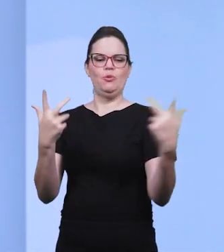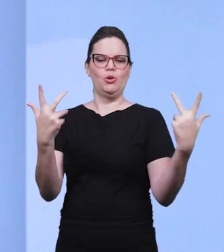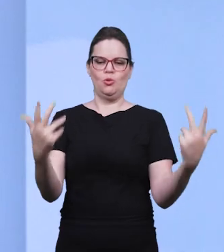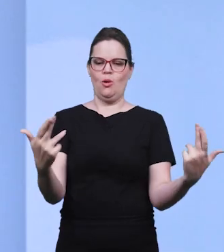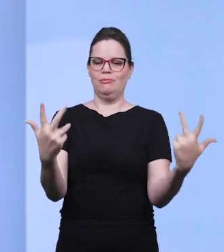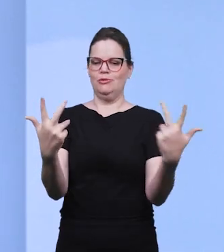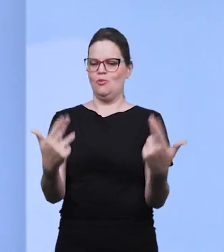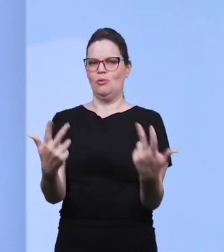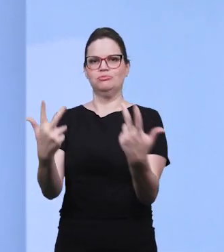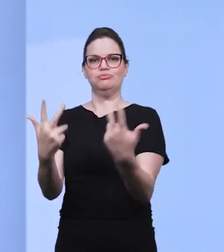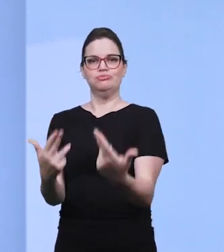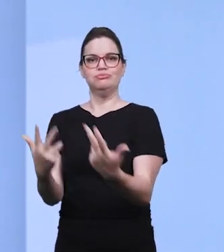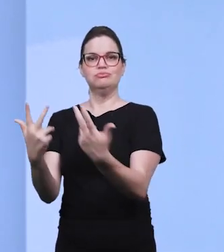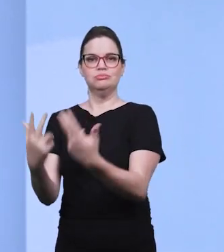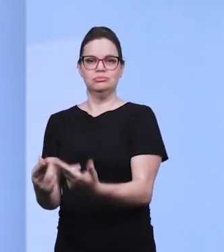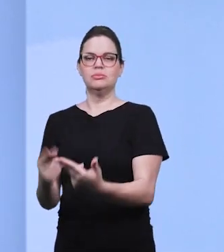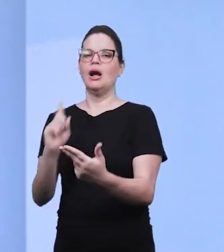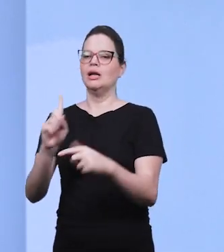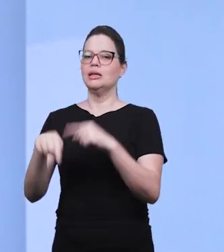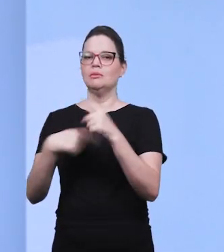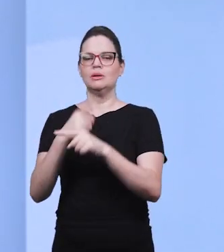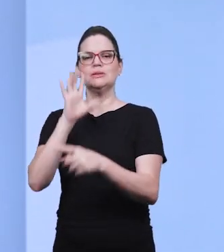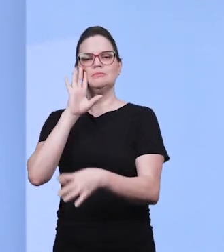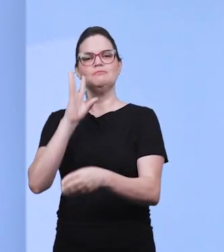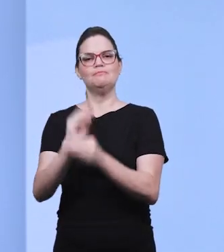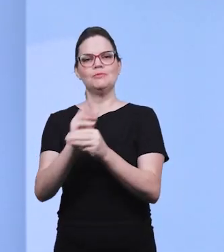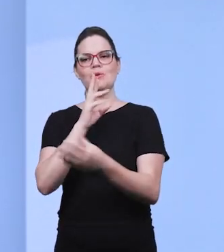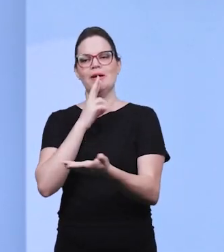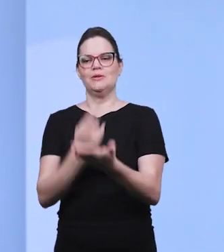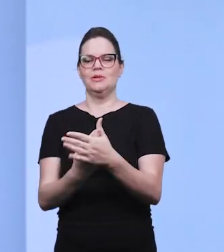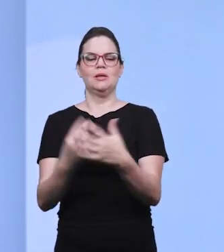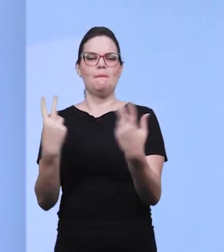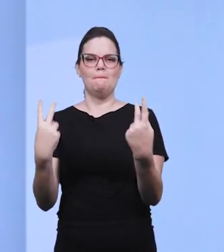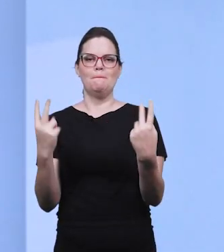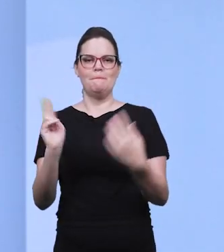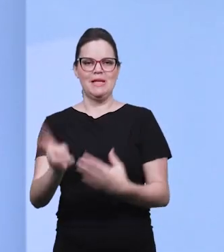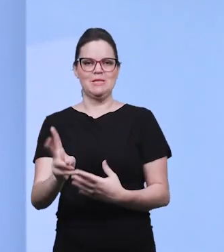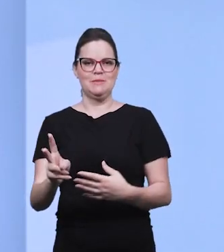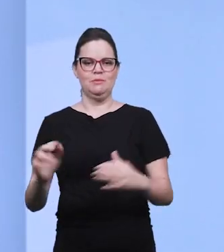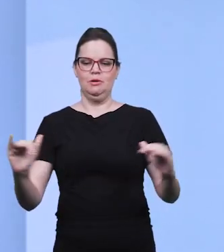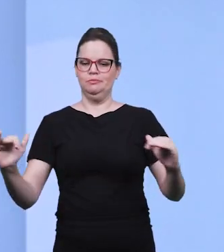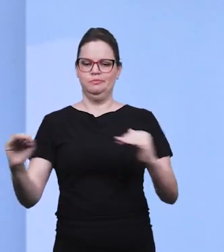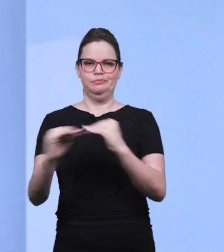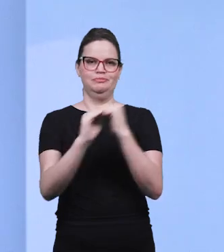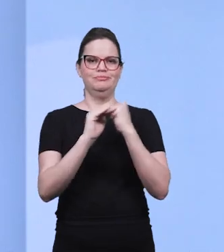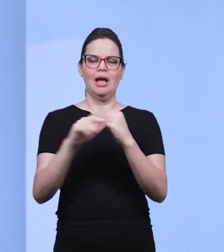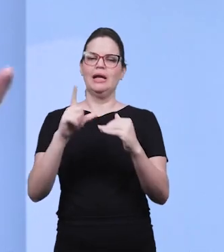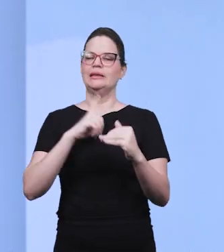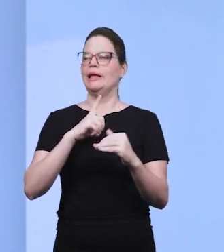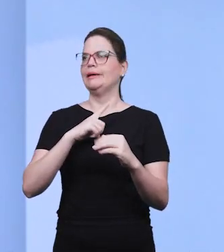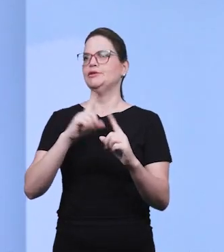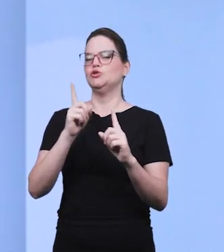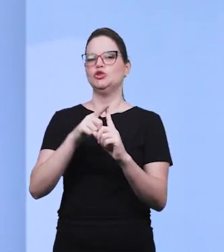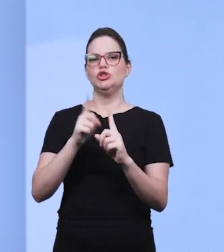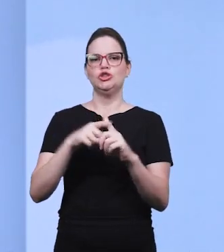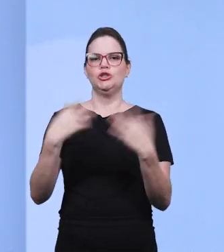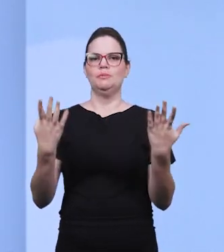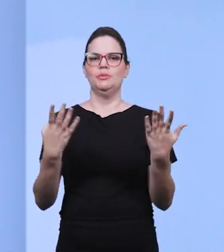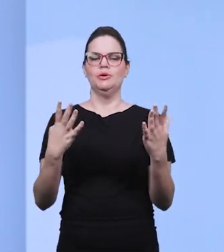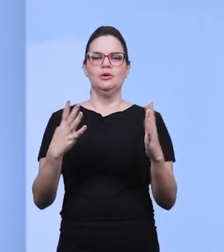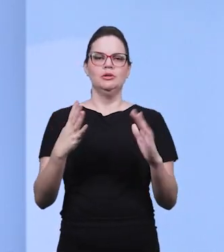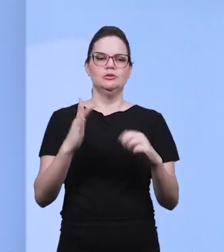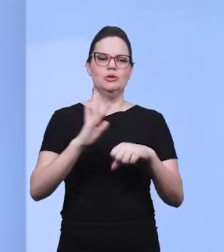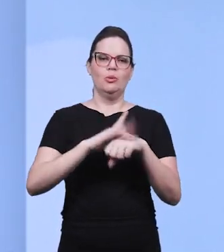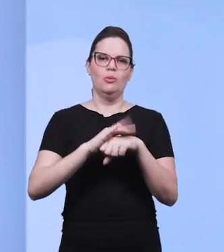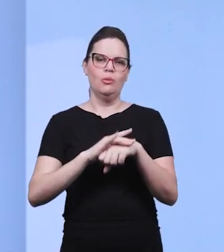aqueles prejuízos. Então, chega-se a um diagnóstico. Aquela criança tem tal transtorno, tem tal doença,